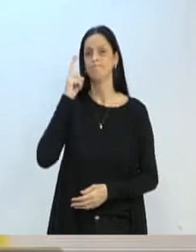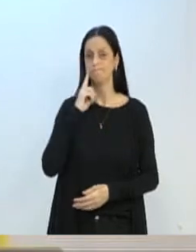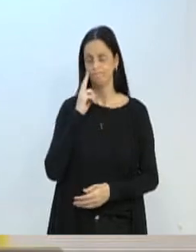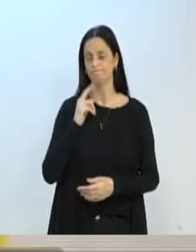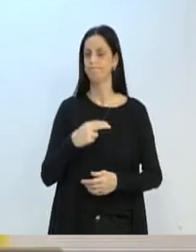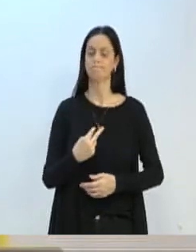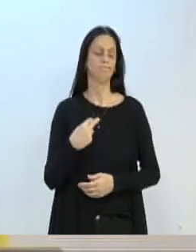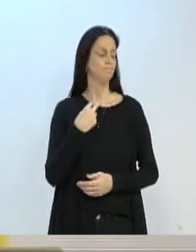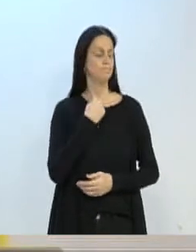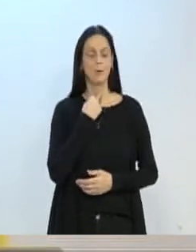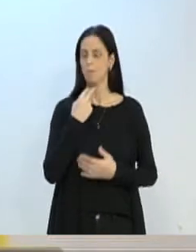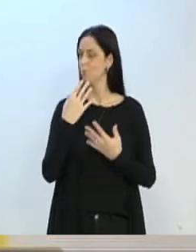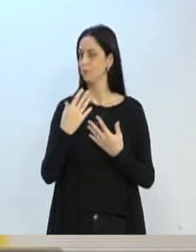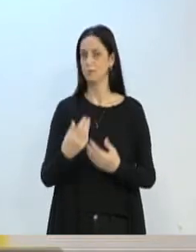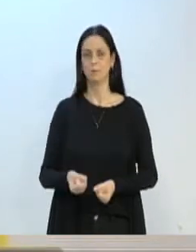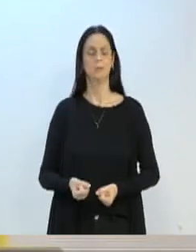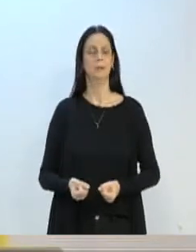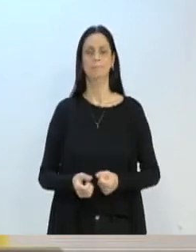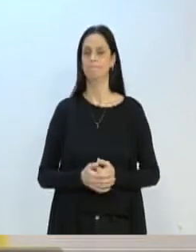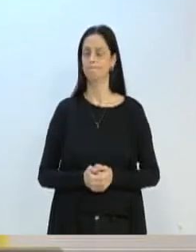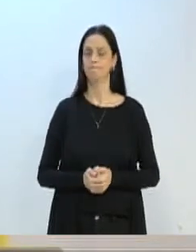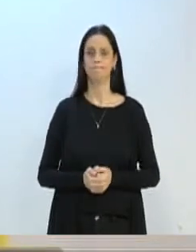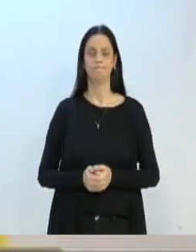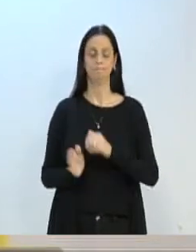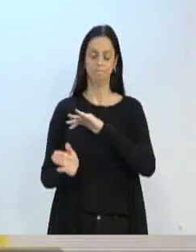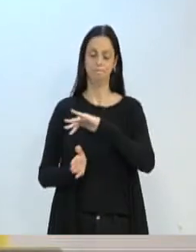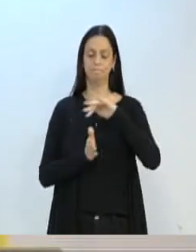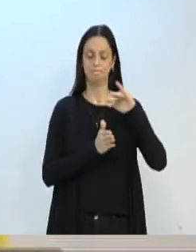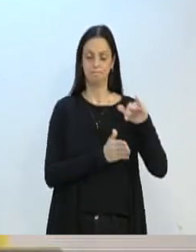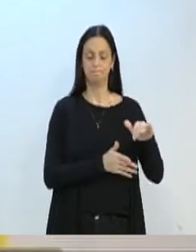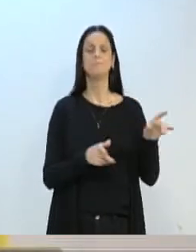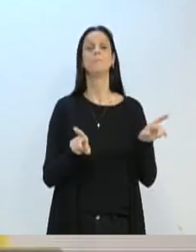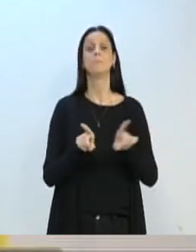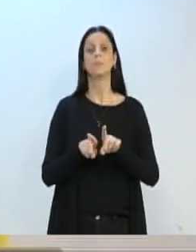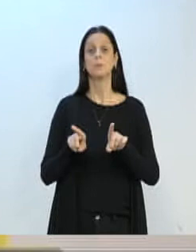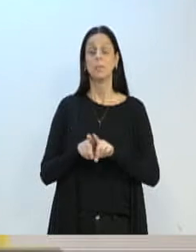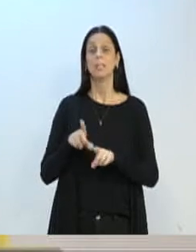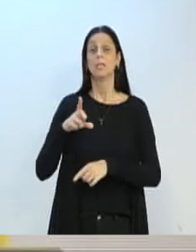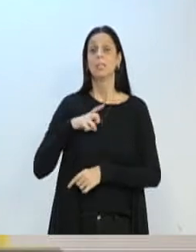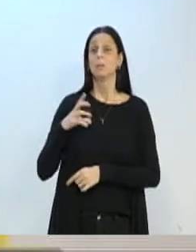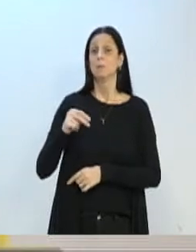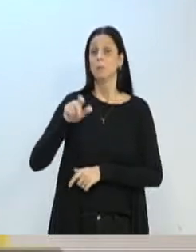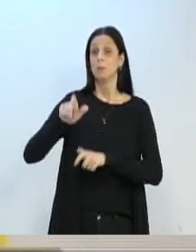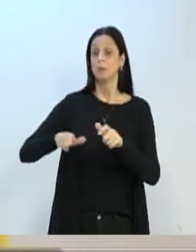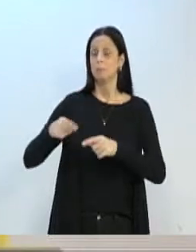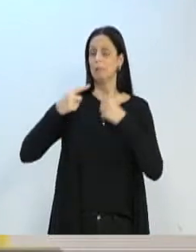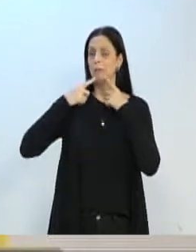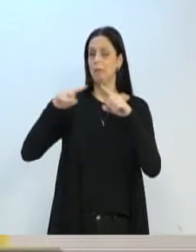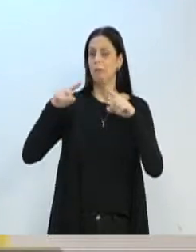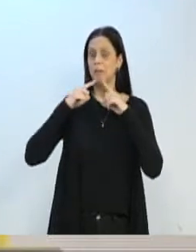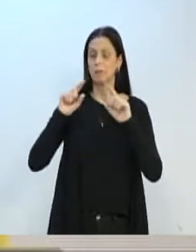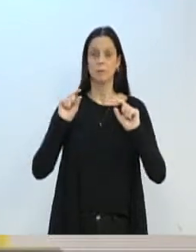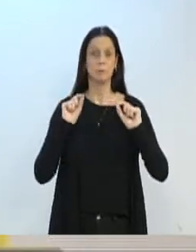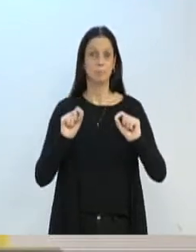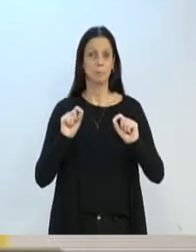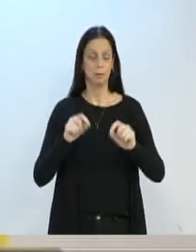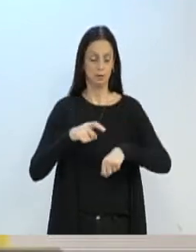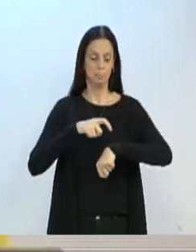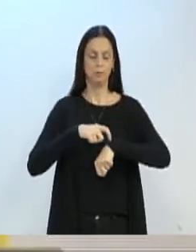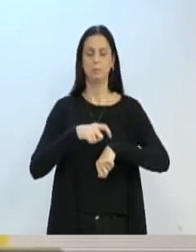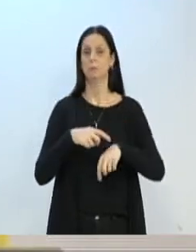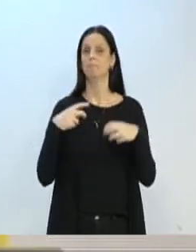dando sequência no meu discurso está tendo muita reclamação chegando ao nosso gabinete também vereadora Silmara dos horários de